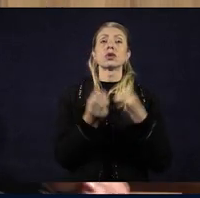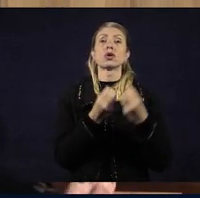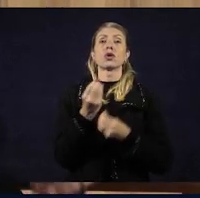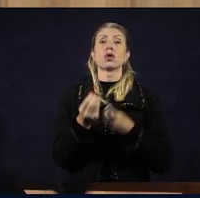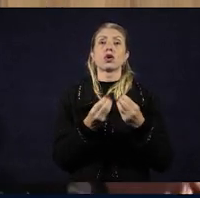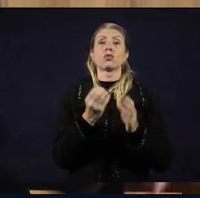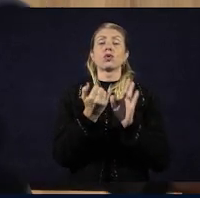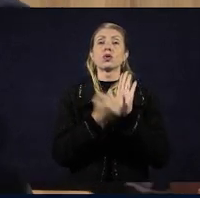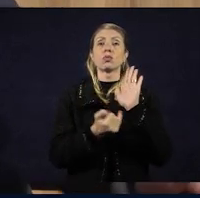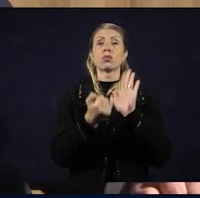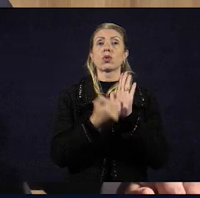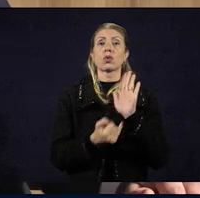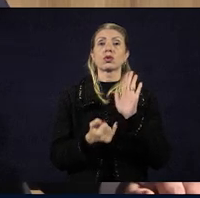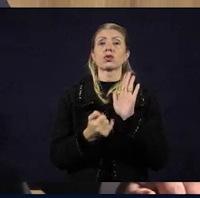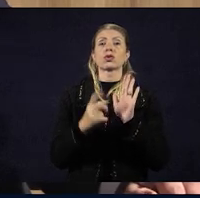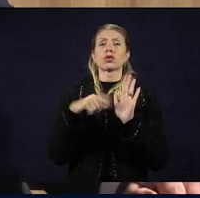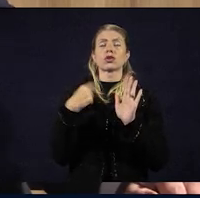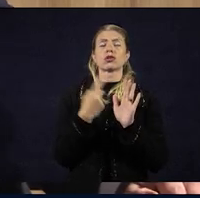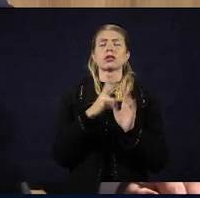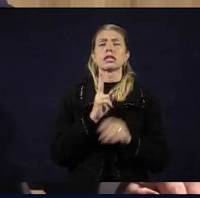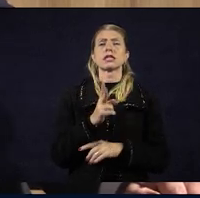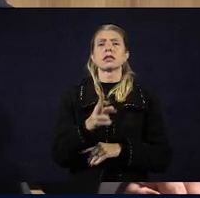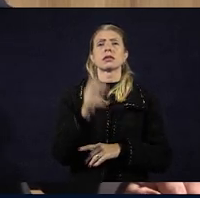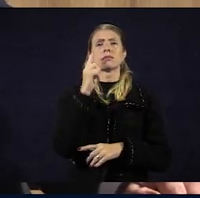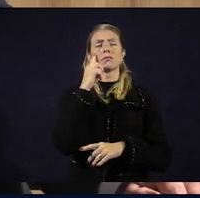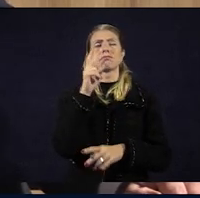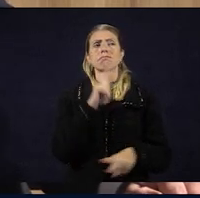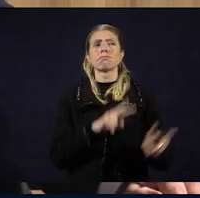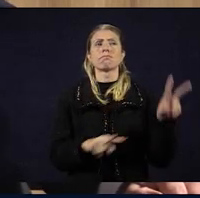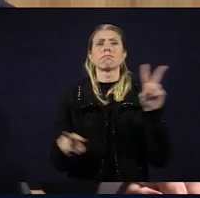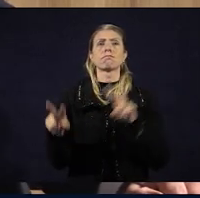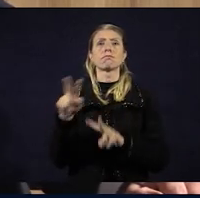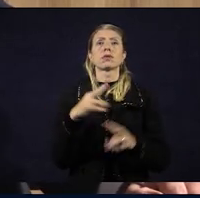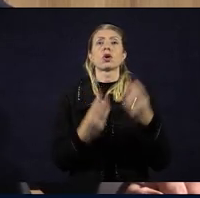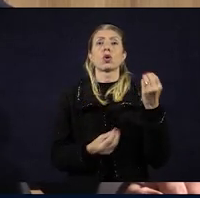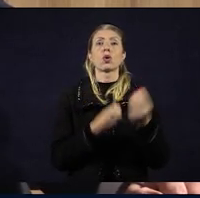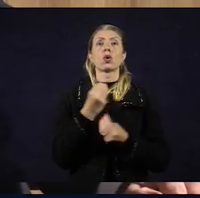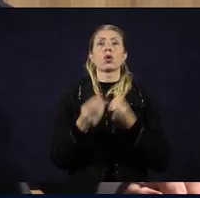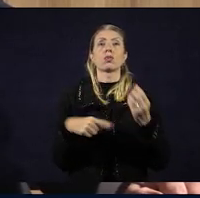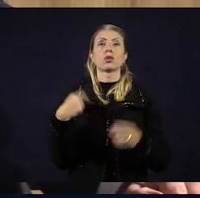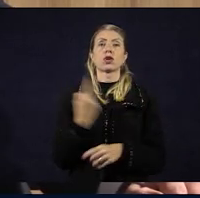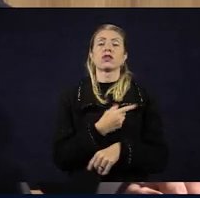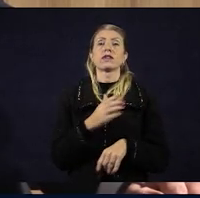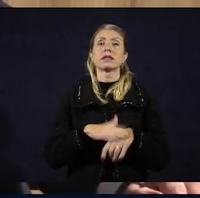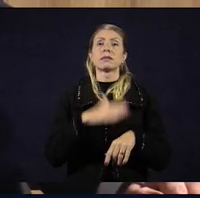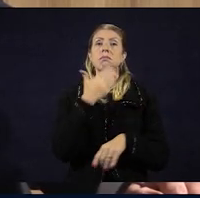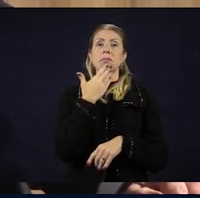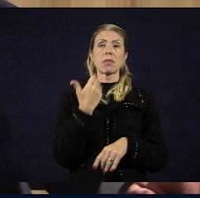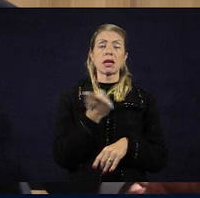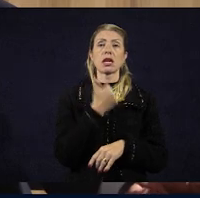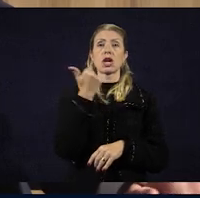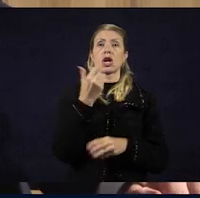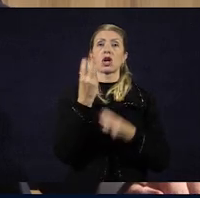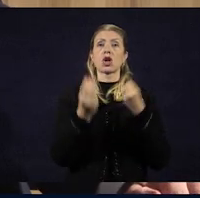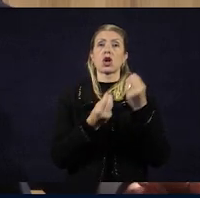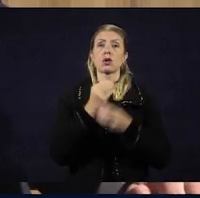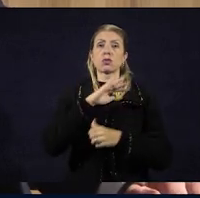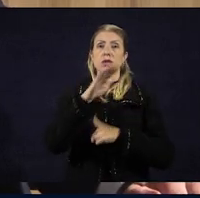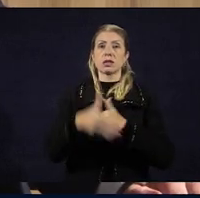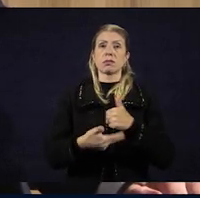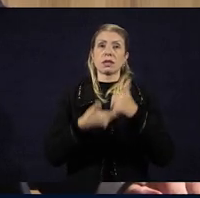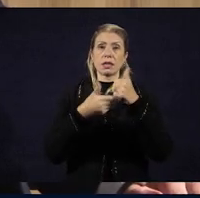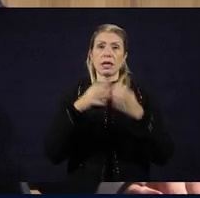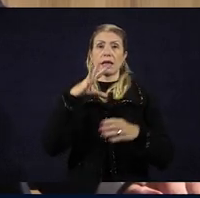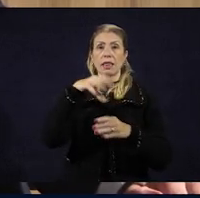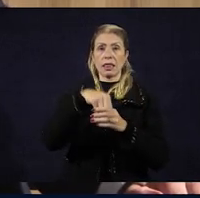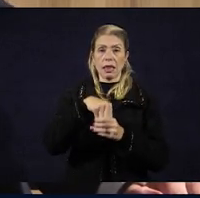mas a gente toda hora tá olhando essa diretora e tal toda hora olhando o que a gente pode fazer de melhor e como a gente gera mais sustentabilidade dentro desse